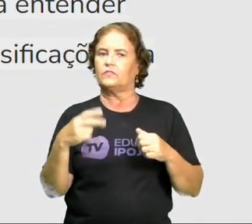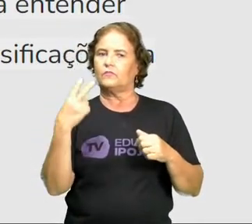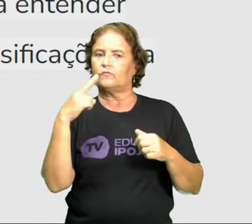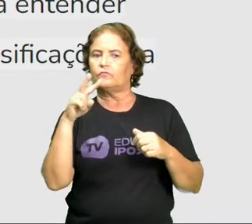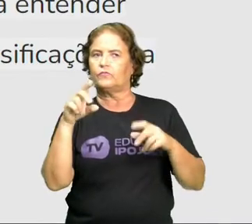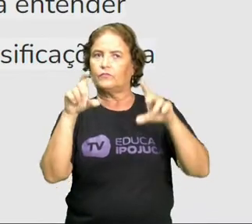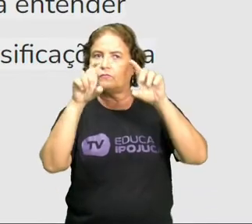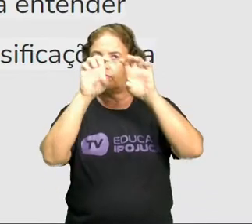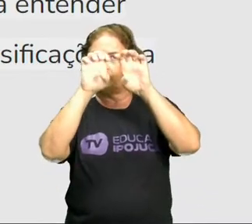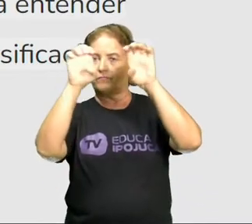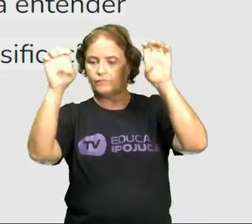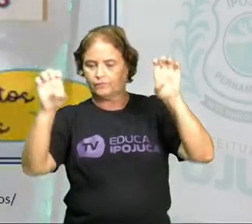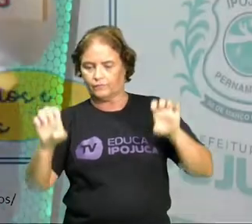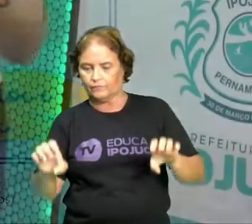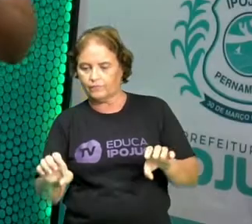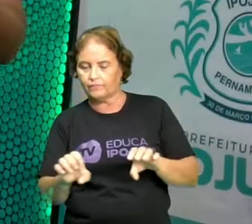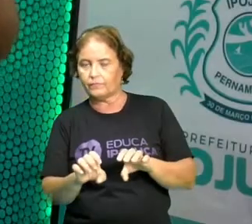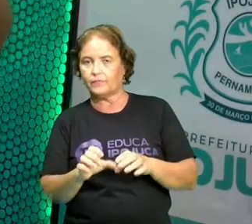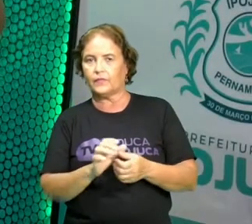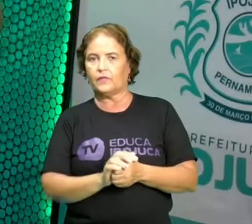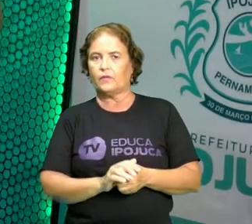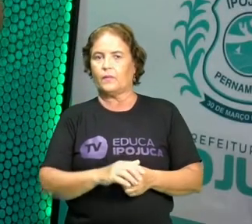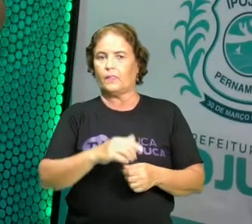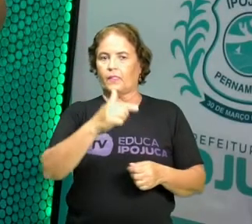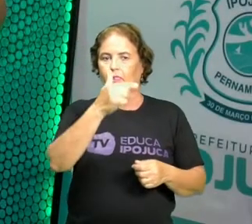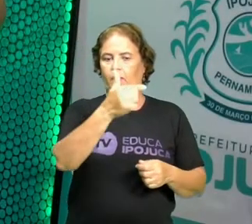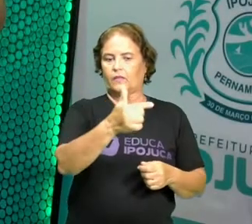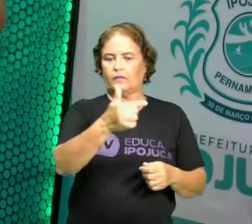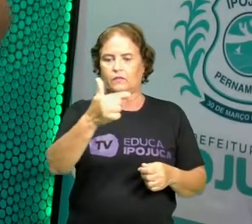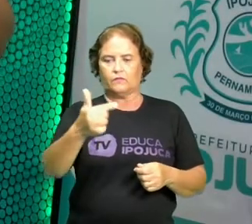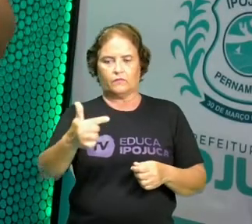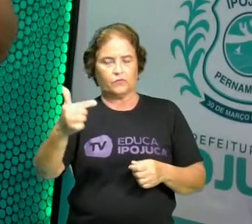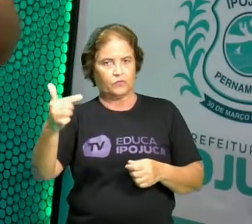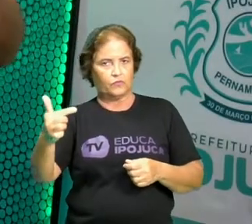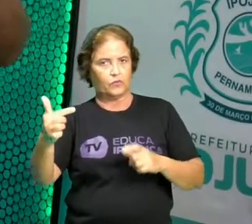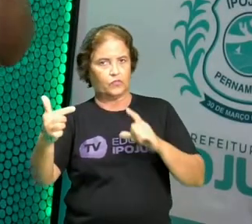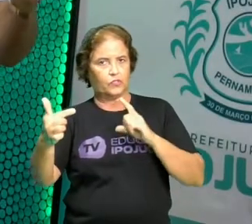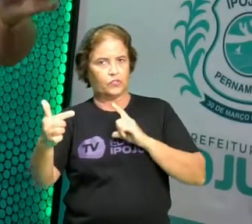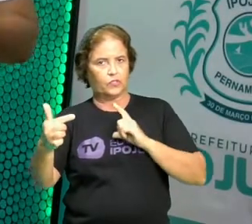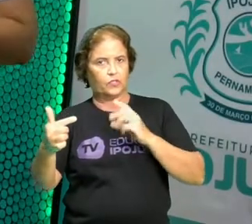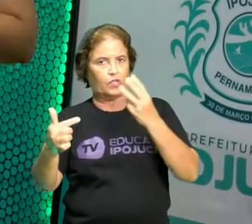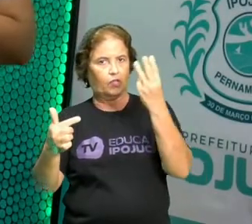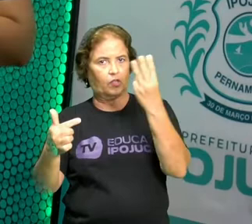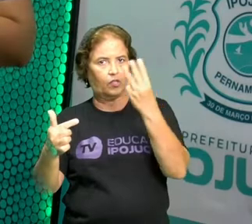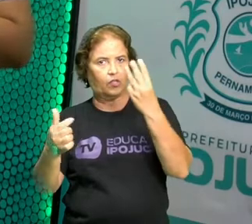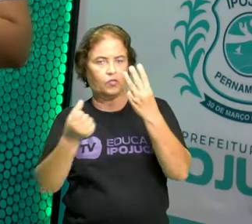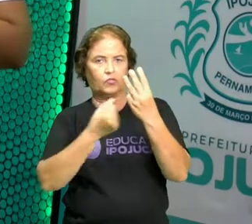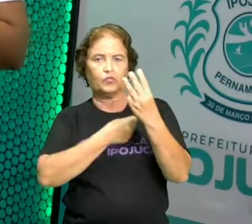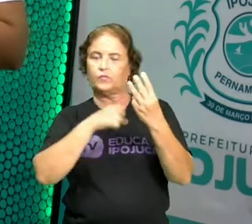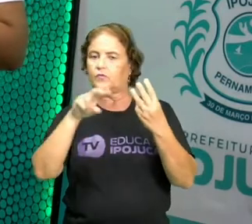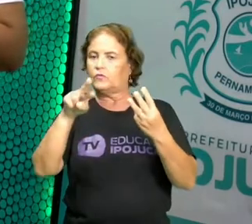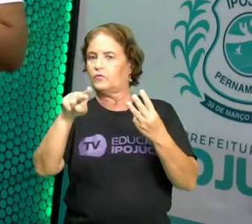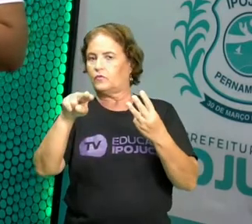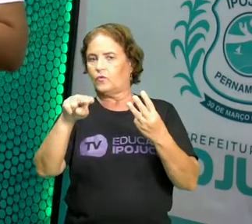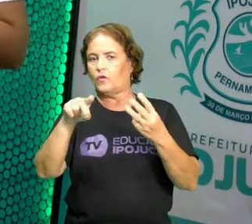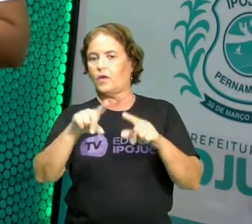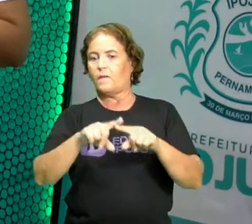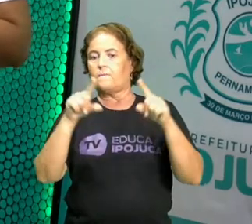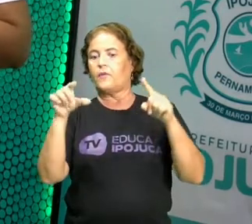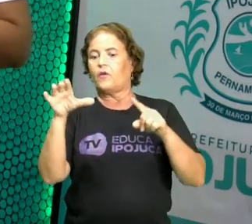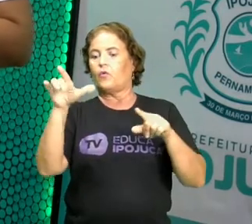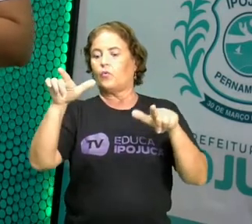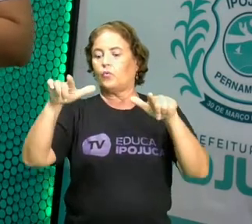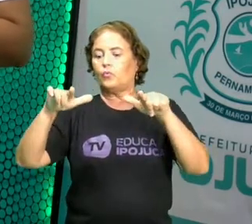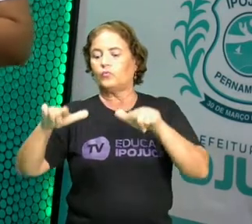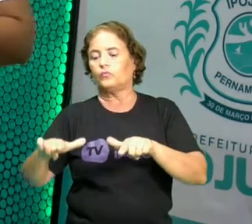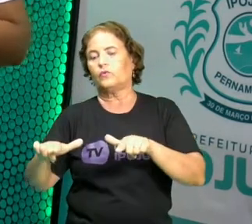tabela abaixo. Pessoal, 222, ele tem três números iguais, mas a posição que ele está ocupando